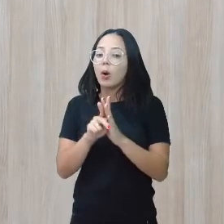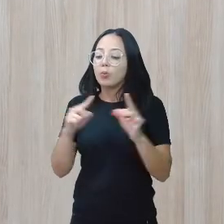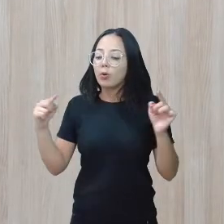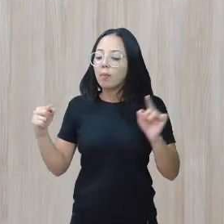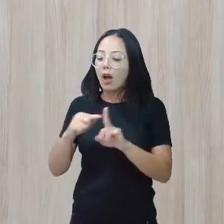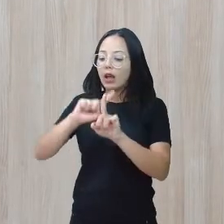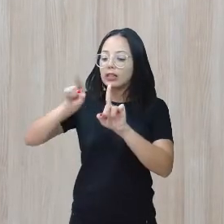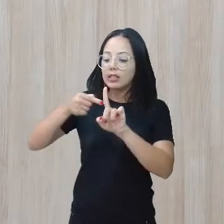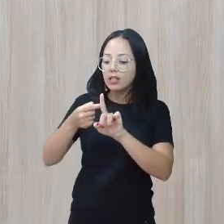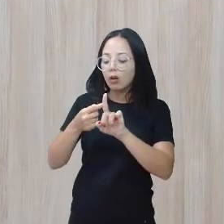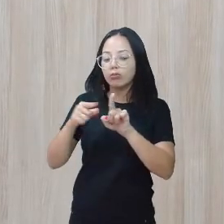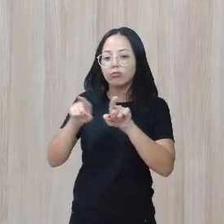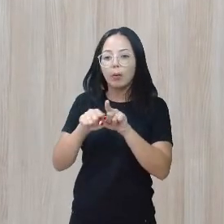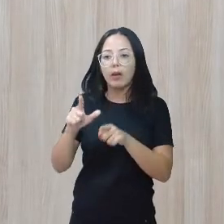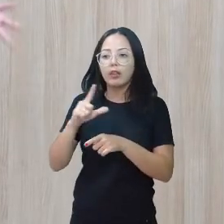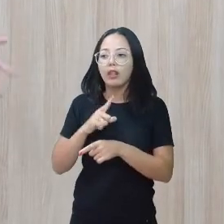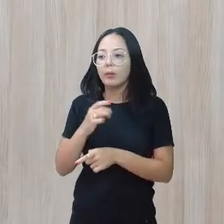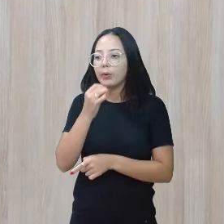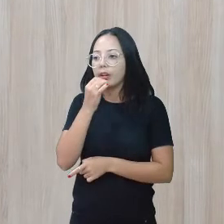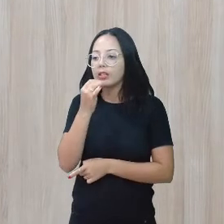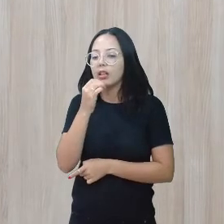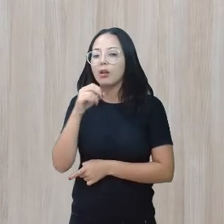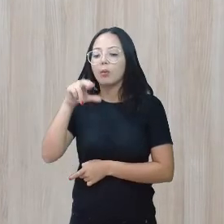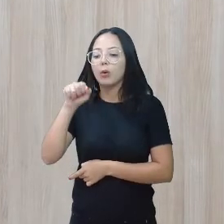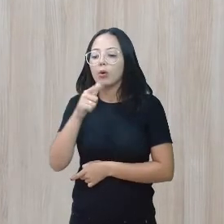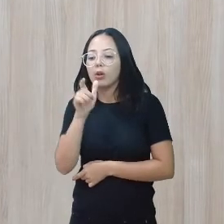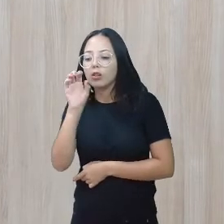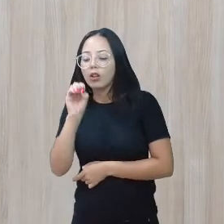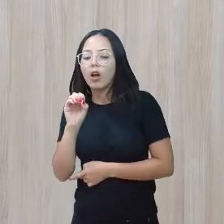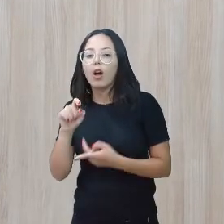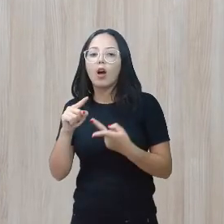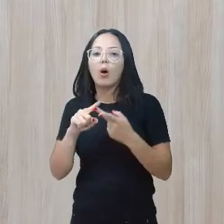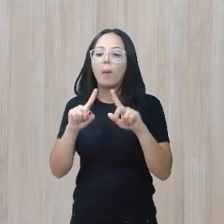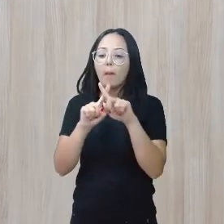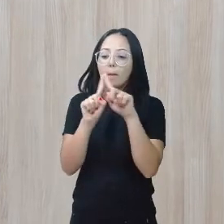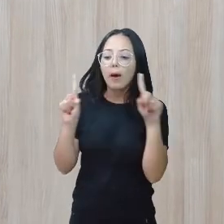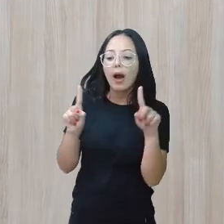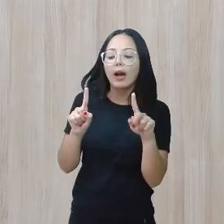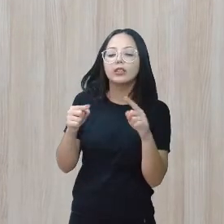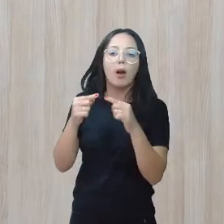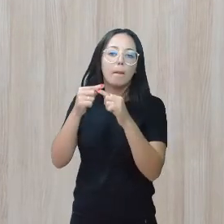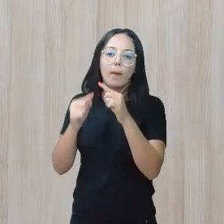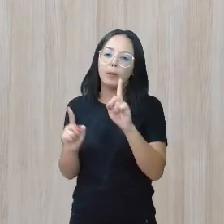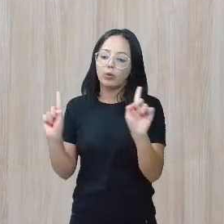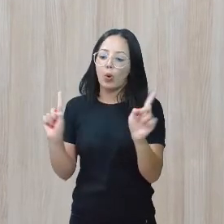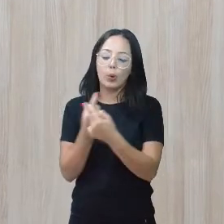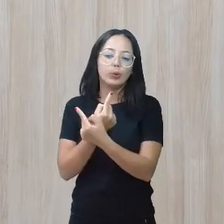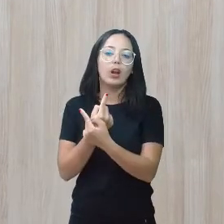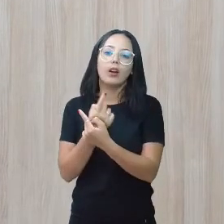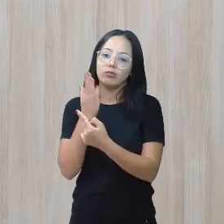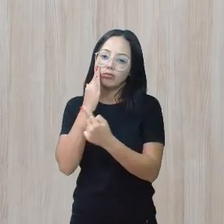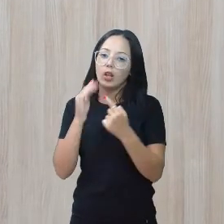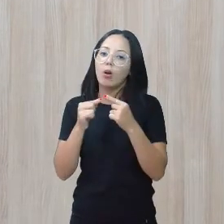adição, então a gente tem aqui o não obstante, o mais, que é o sentido oposto, é o